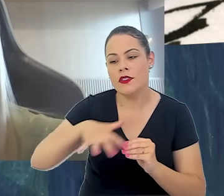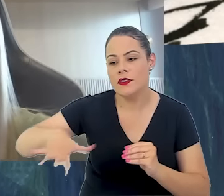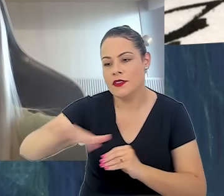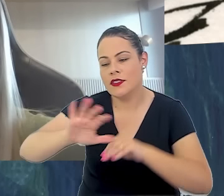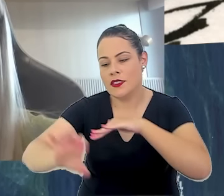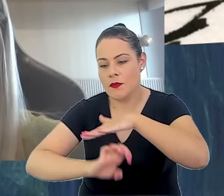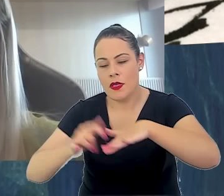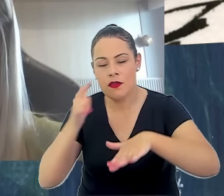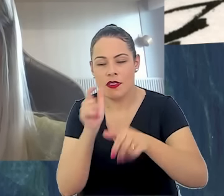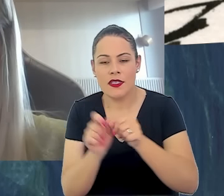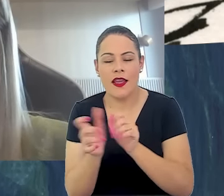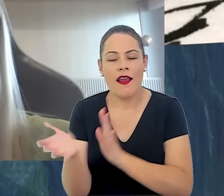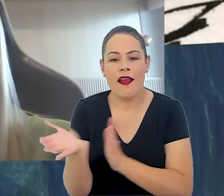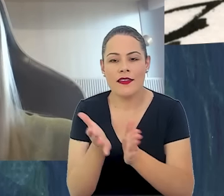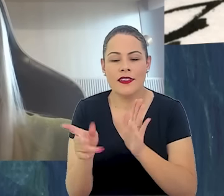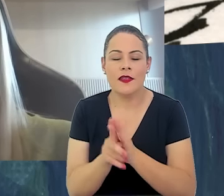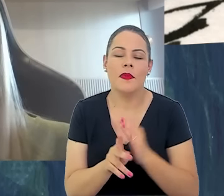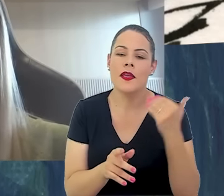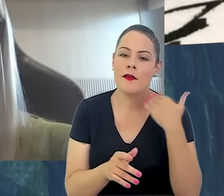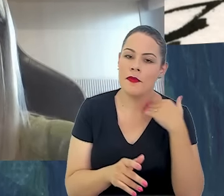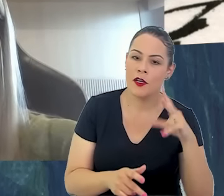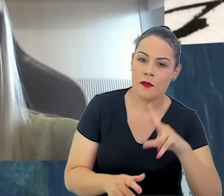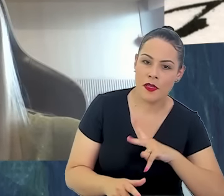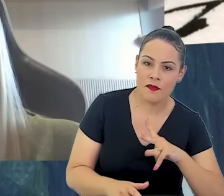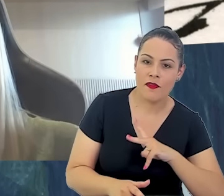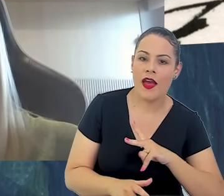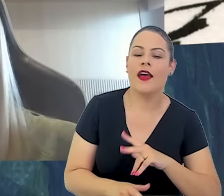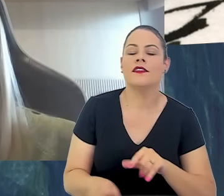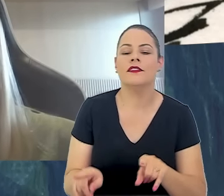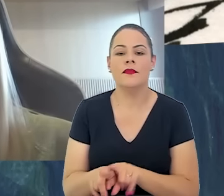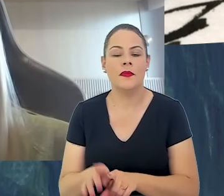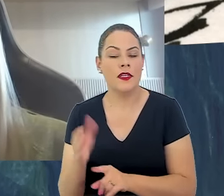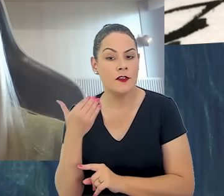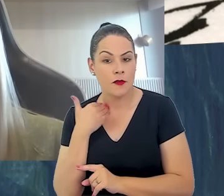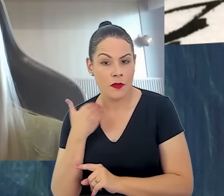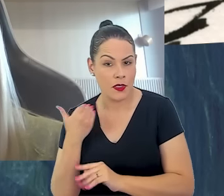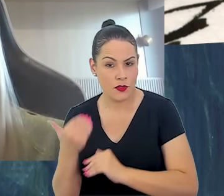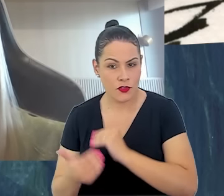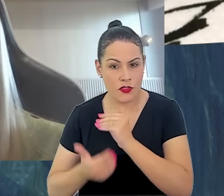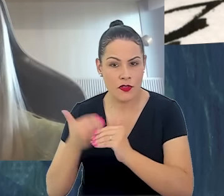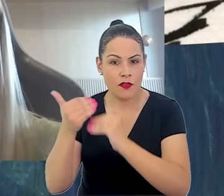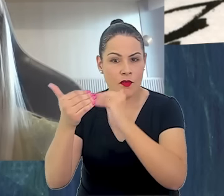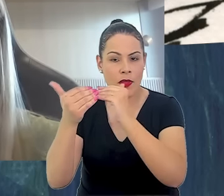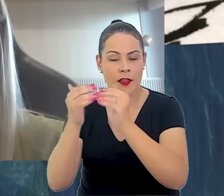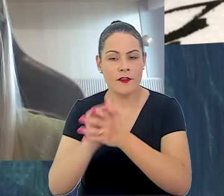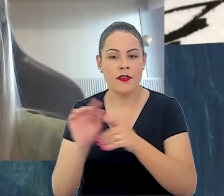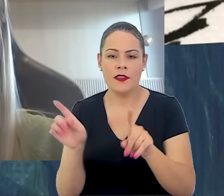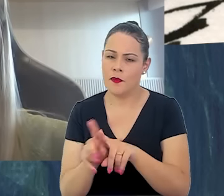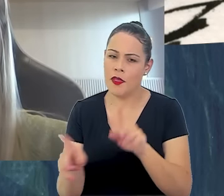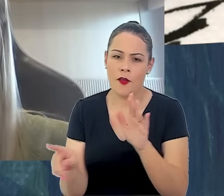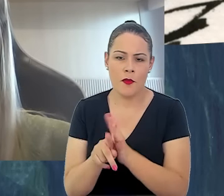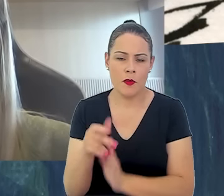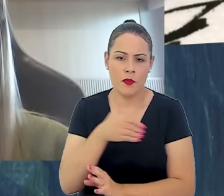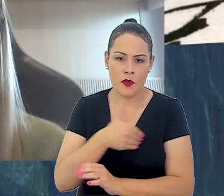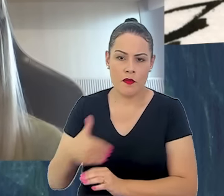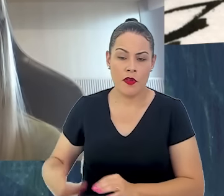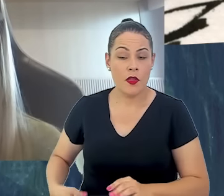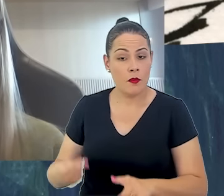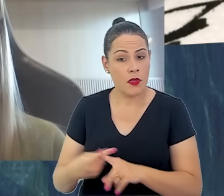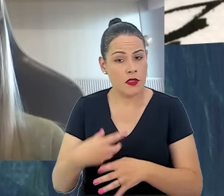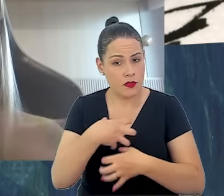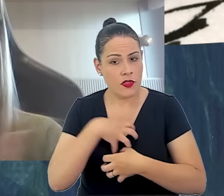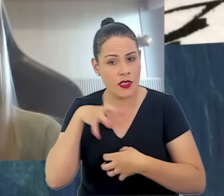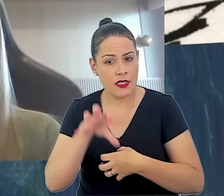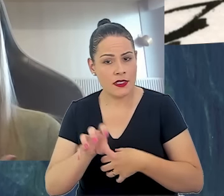pelas companhias, em bancos privados, bancos de desenvolvimento e até o próprio governo, porque